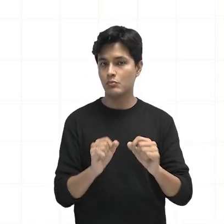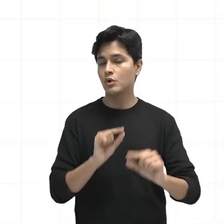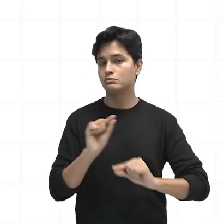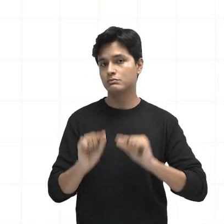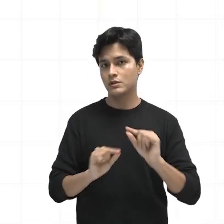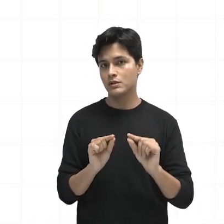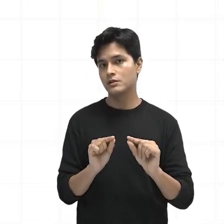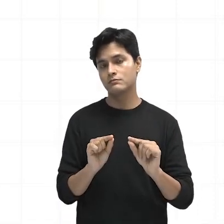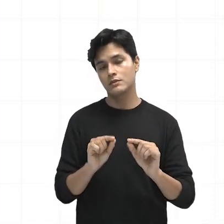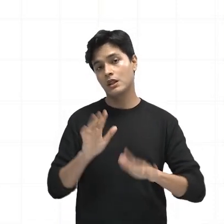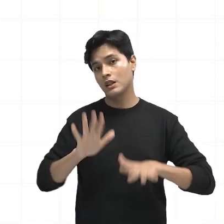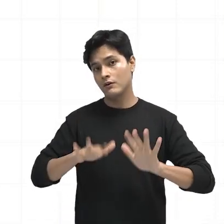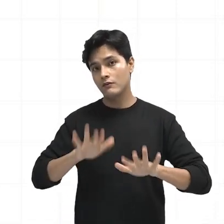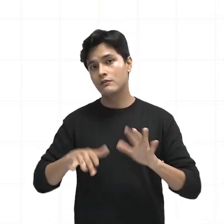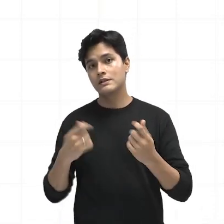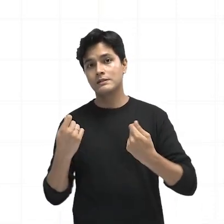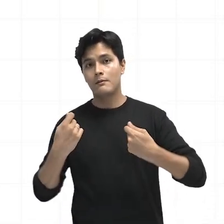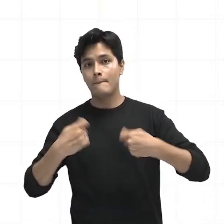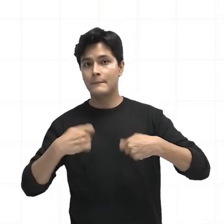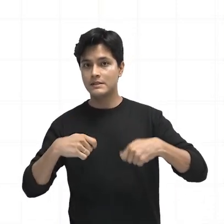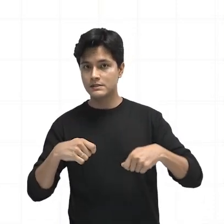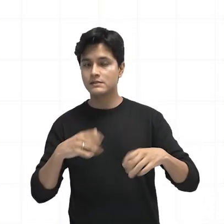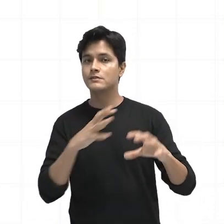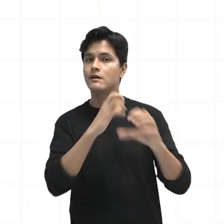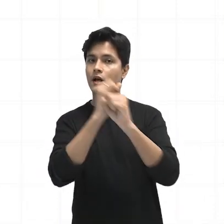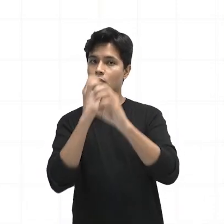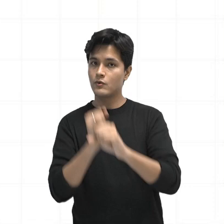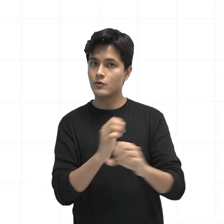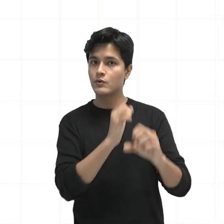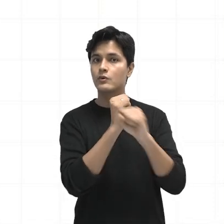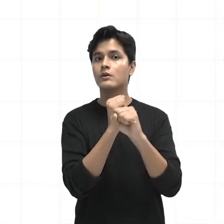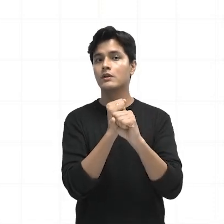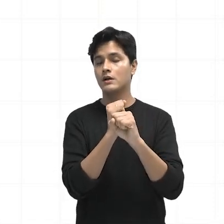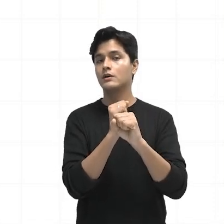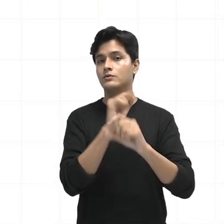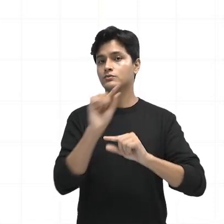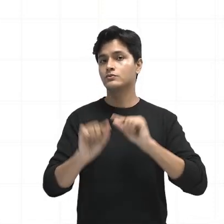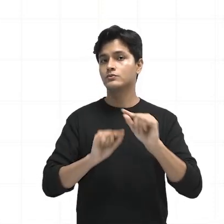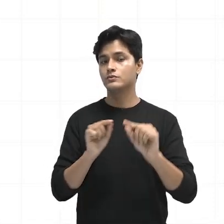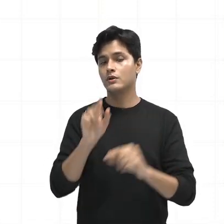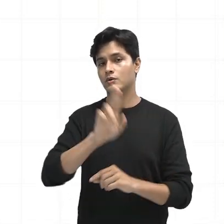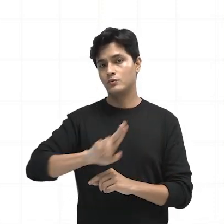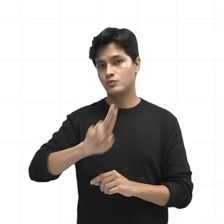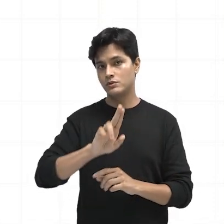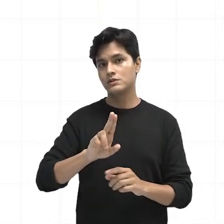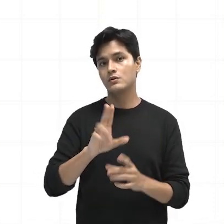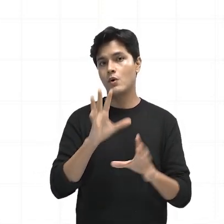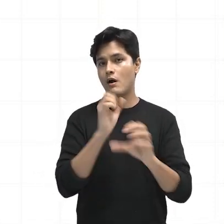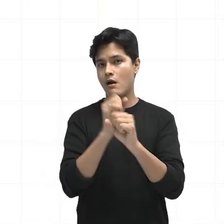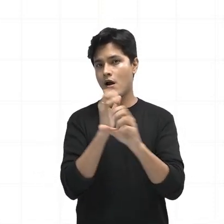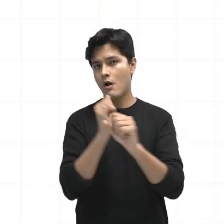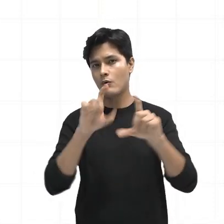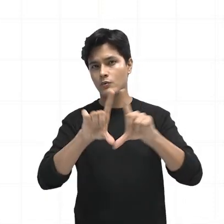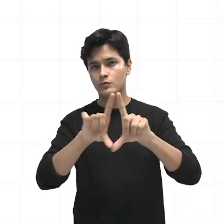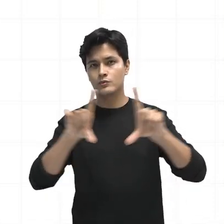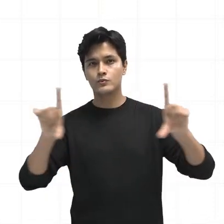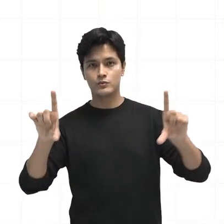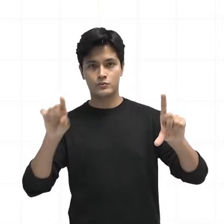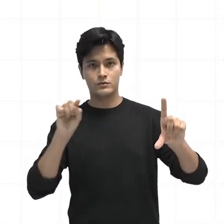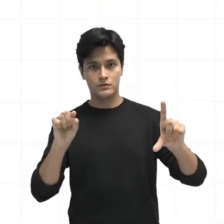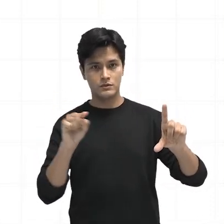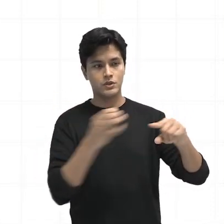a necessidade de realizar operações com expressões numéricas entre